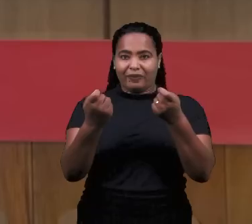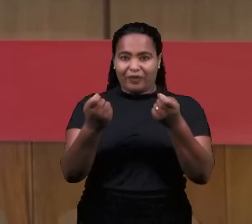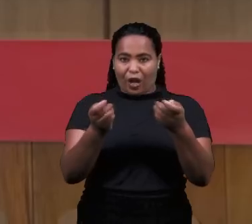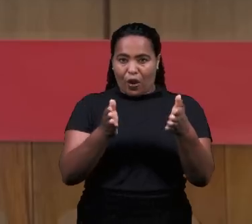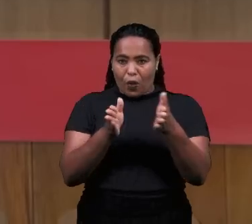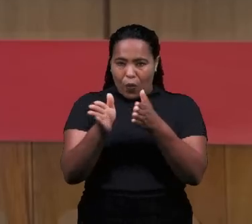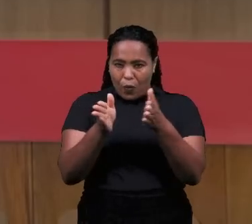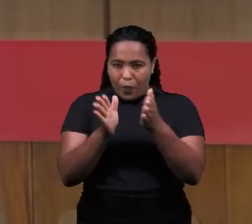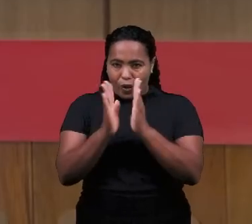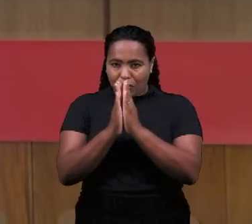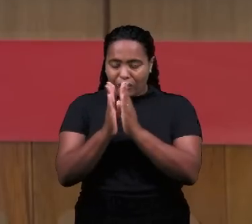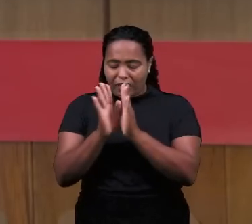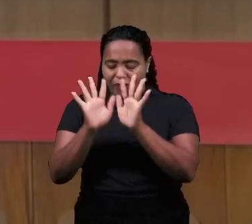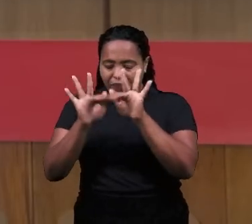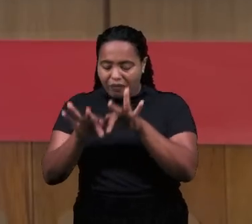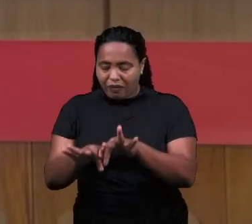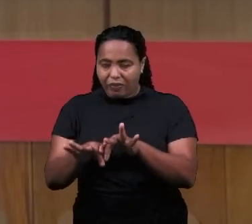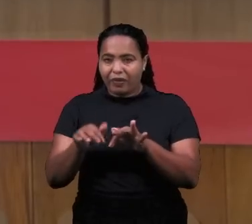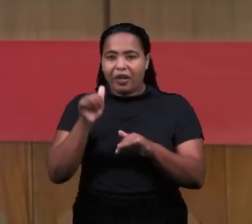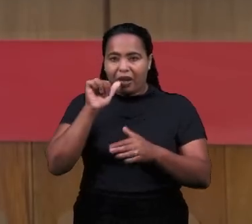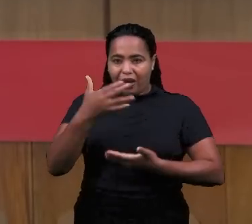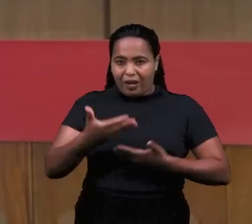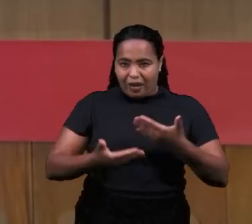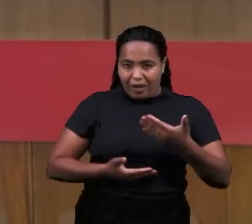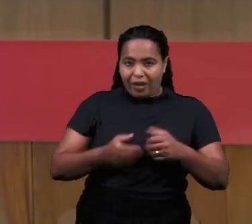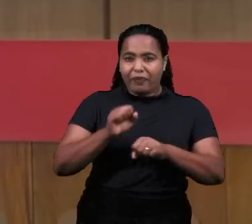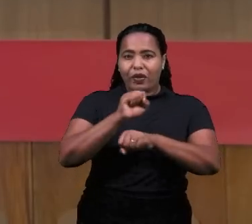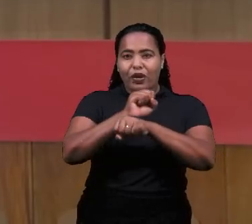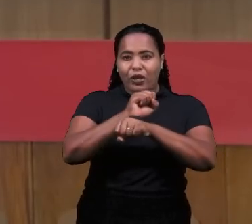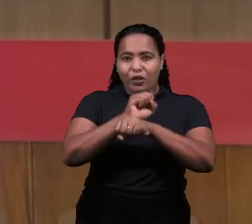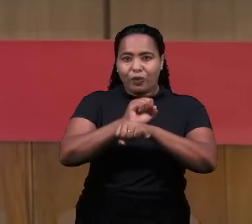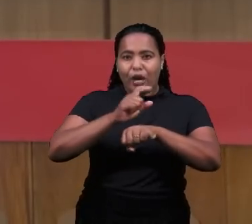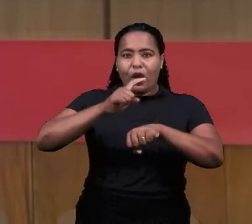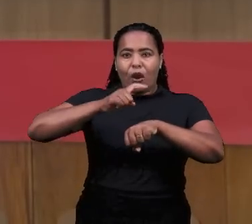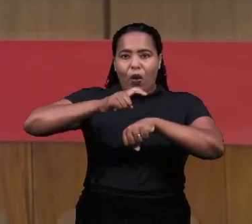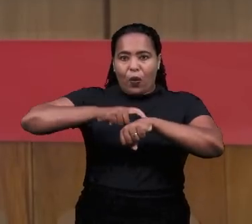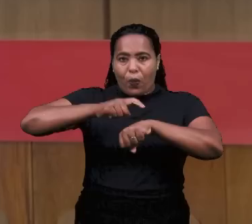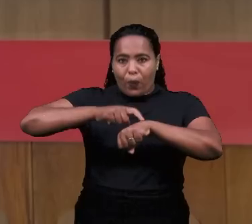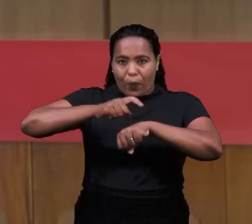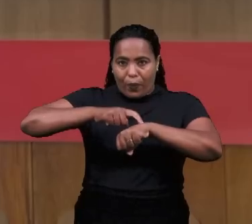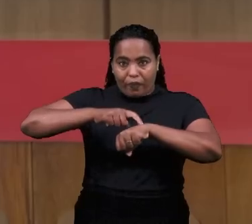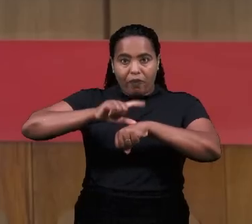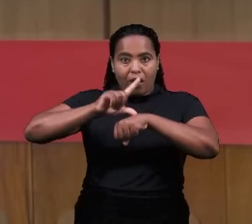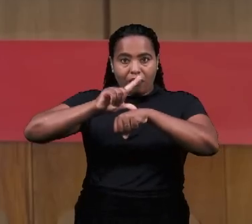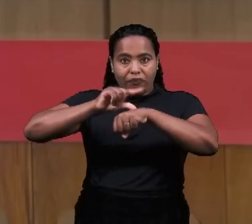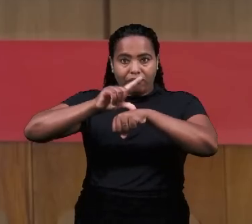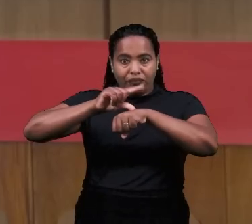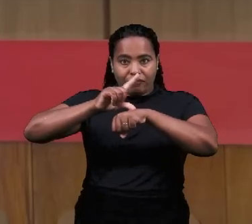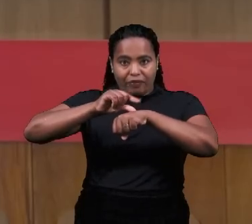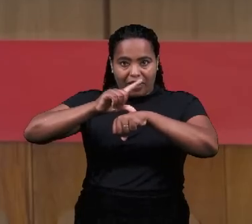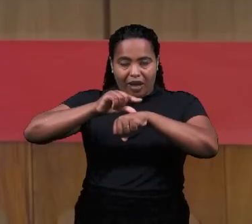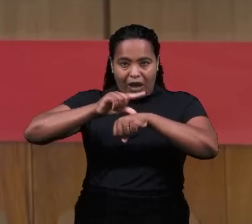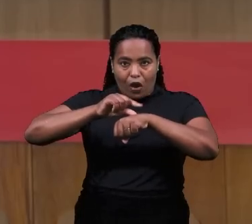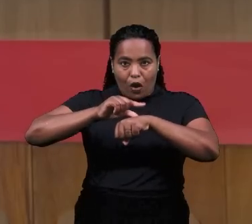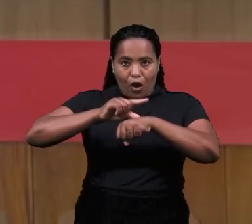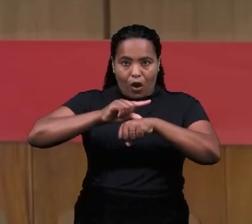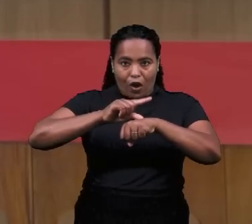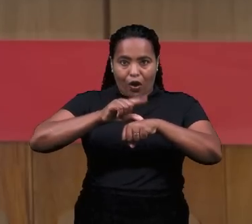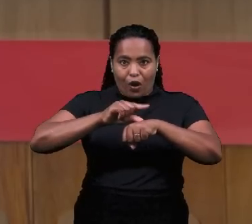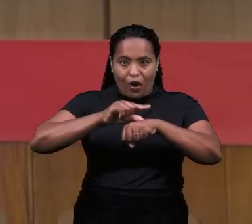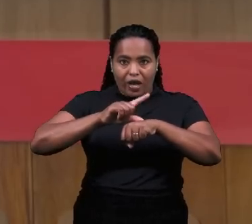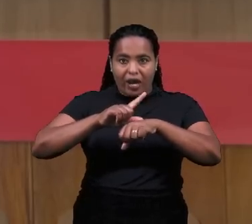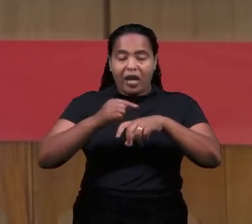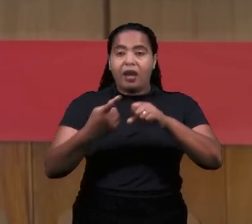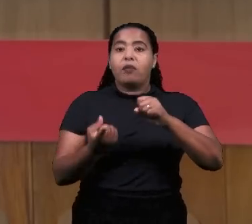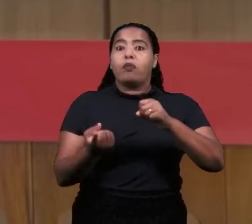encerrado. As irmãs aguardem o relógio que estará marcando na contagem